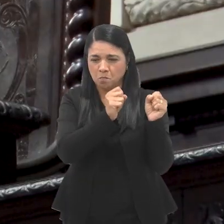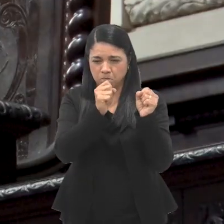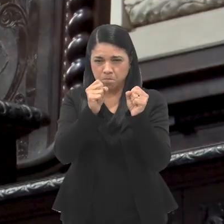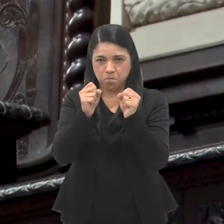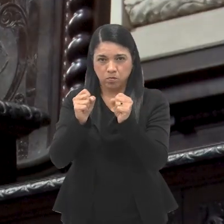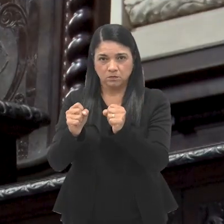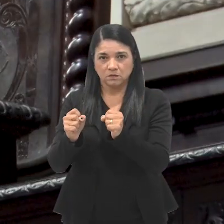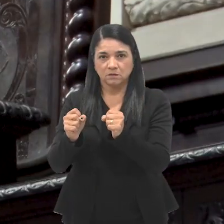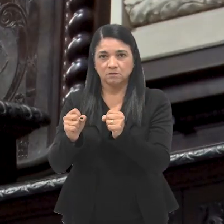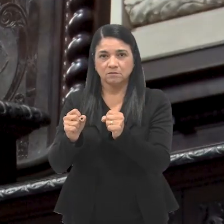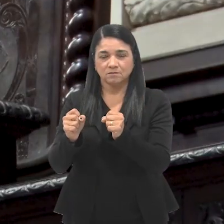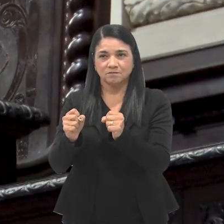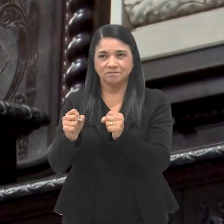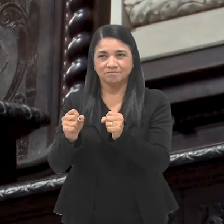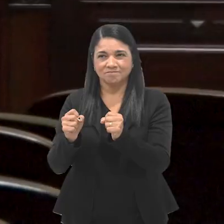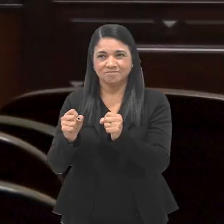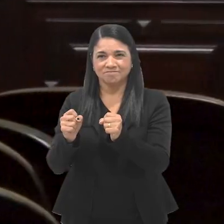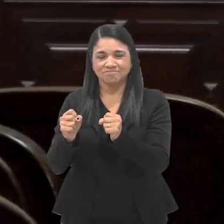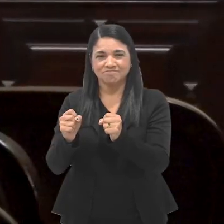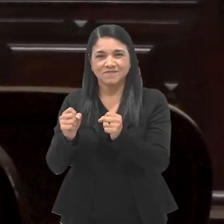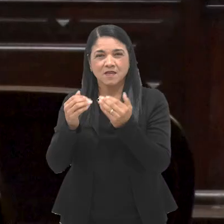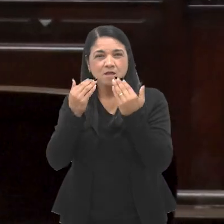Olha que expressão de poder,